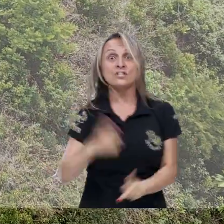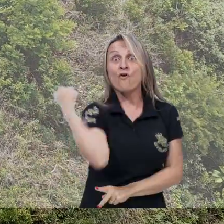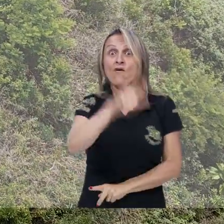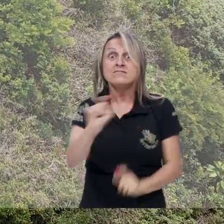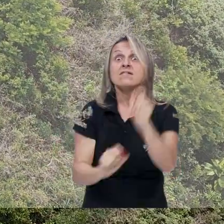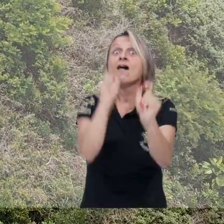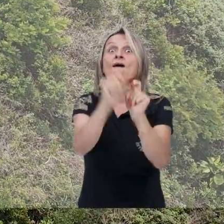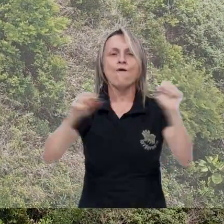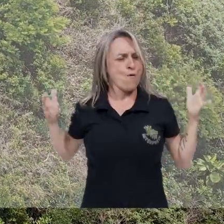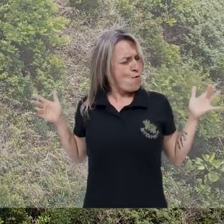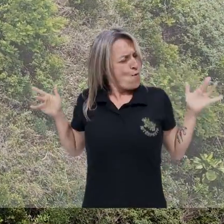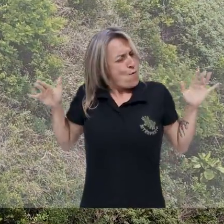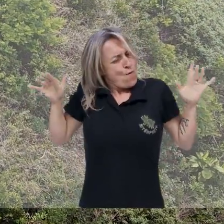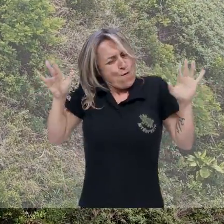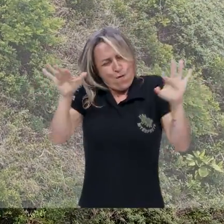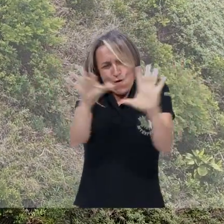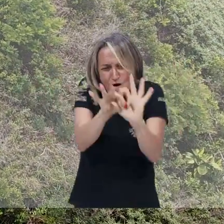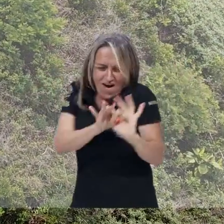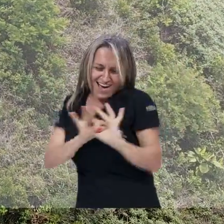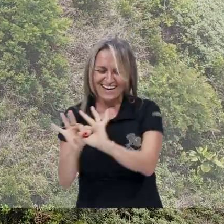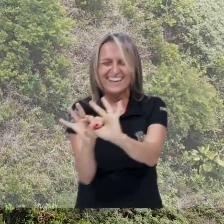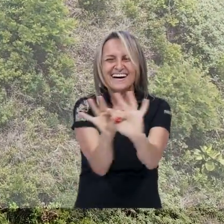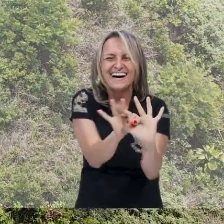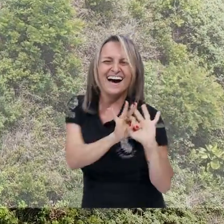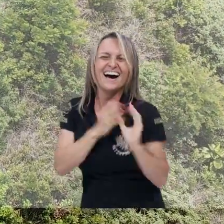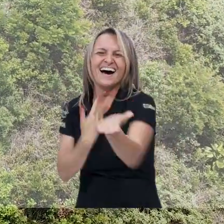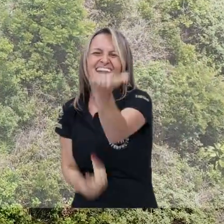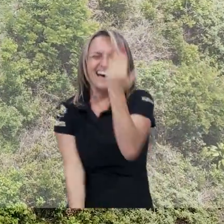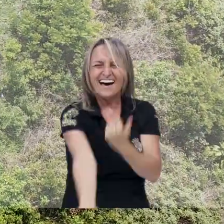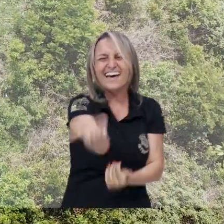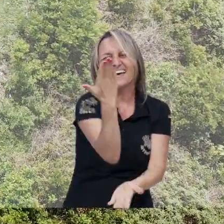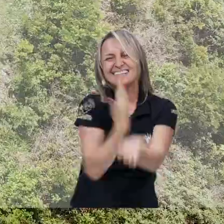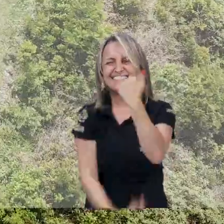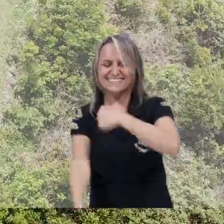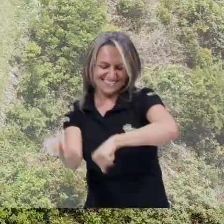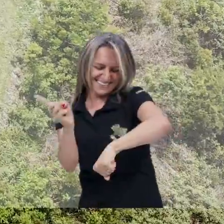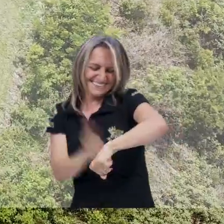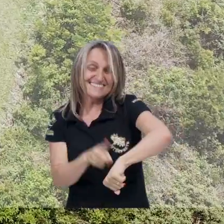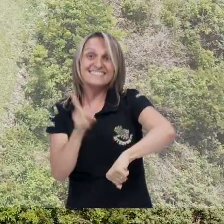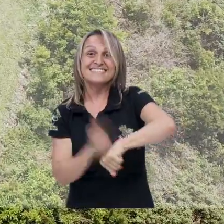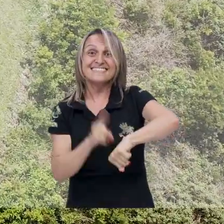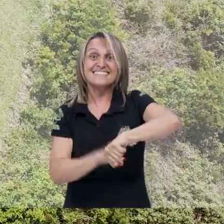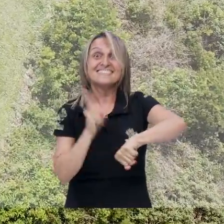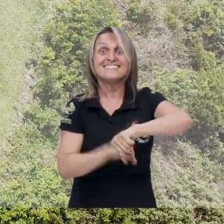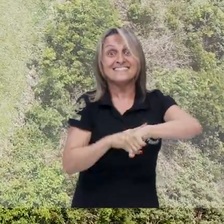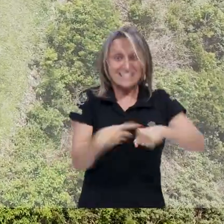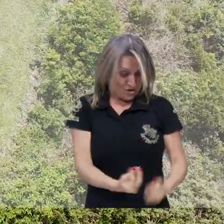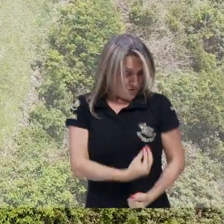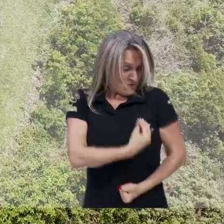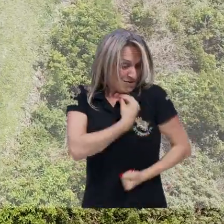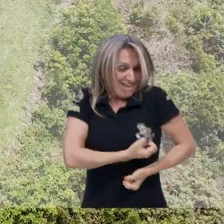paz Junta todos outra vez Venha, já é hora Que